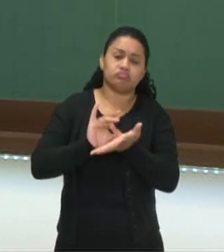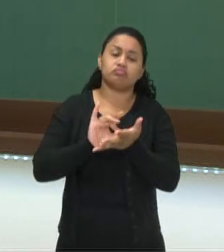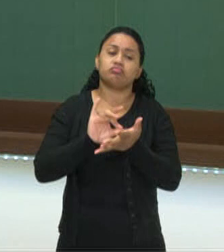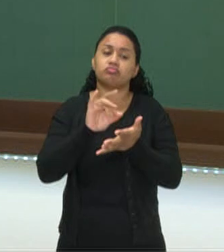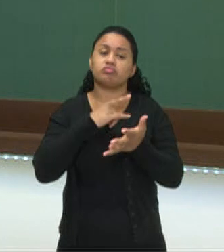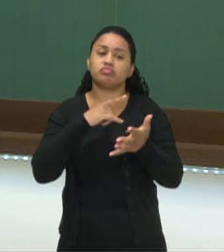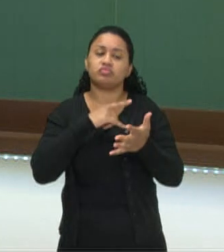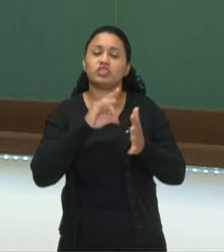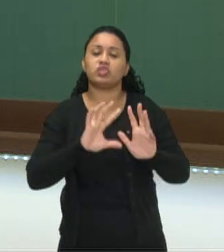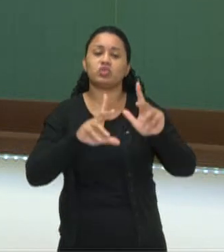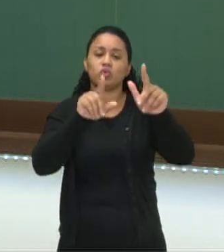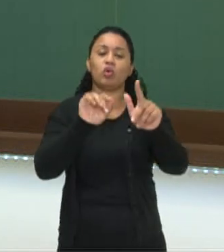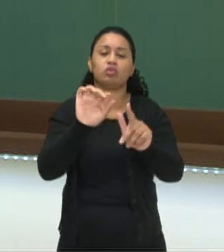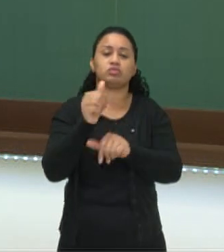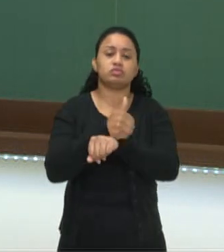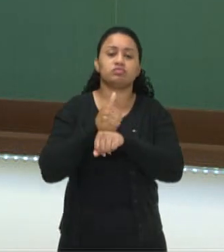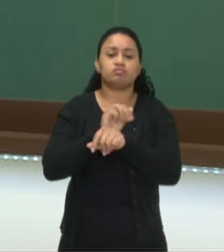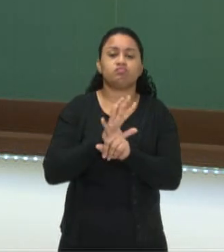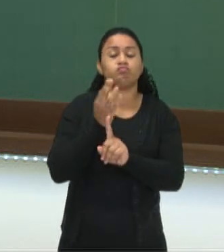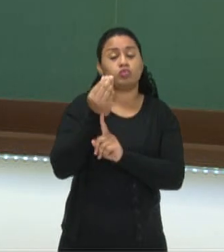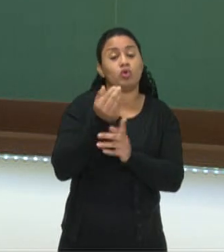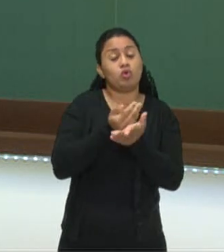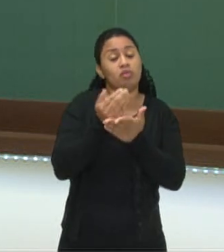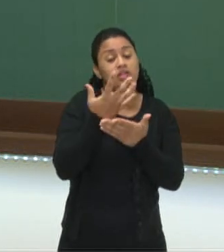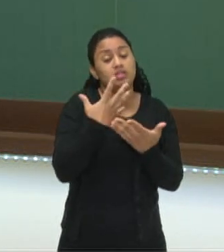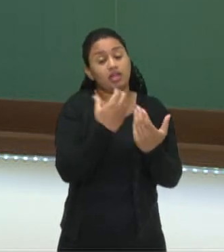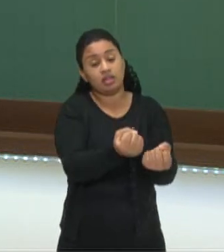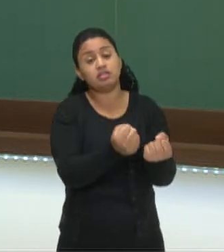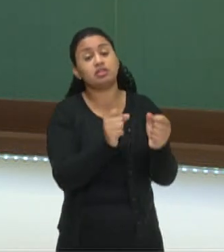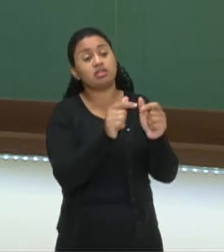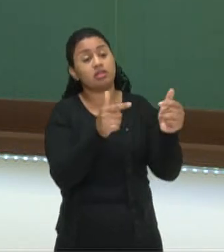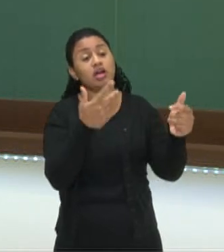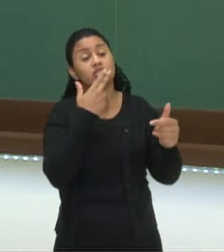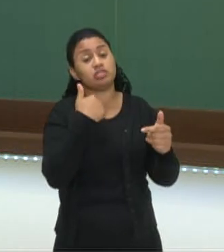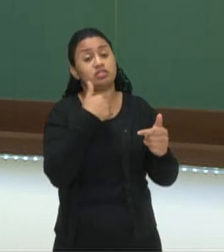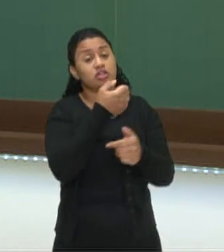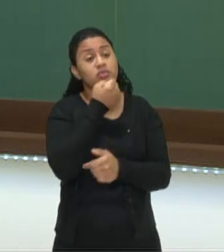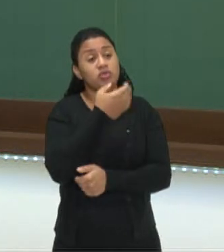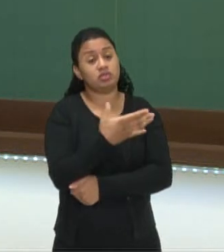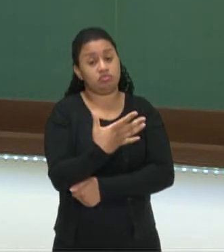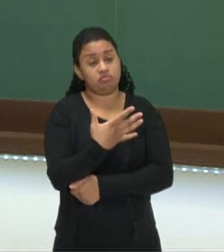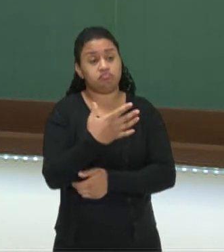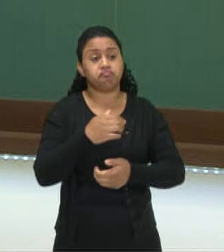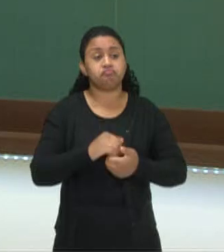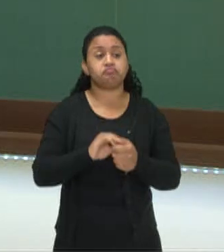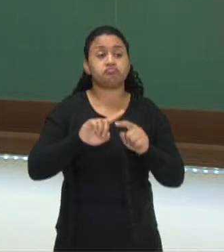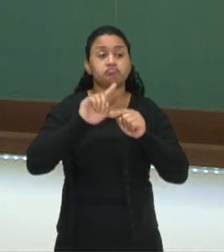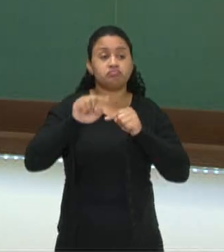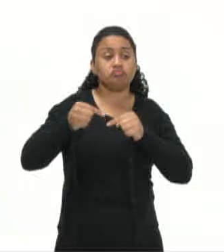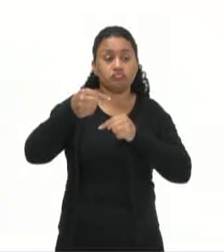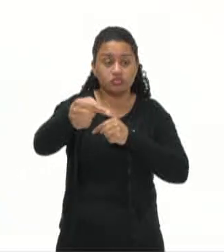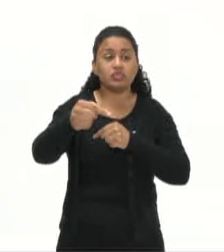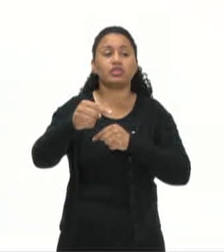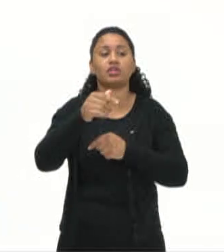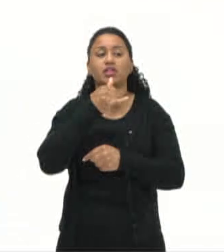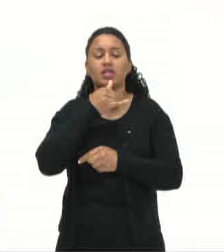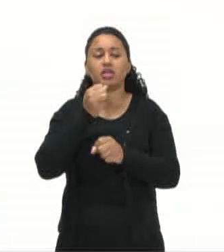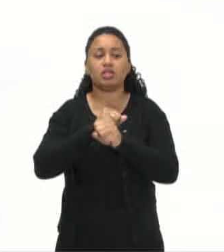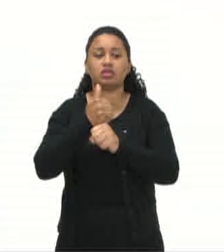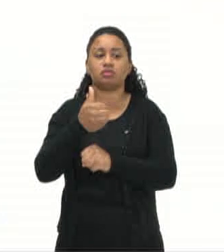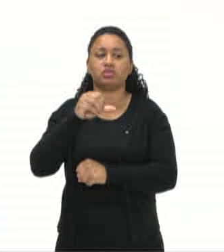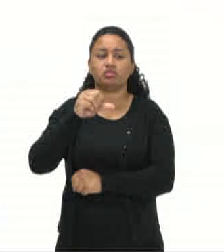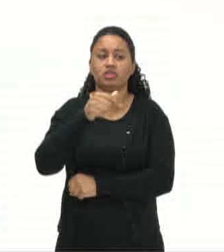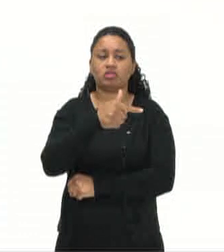limiar de todos os artistas começam a aderir ao novo regime achando que ia ser uma coisa muito boa. Mas logo em seguida, infelizmente em 1924,